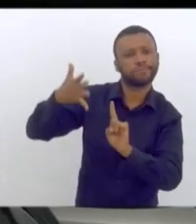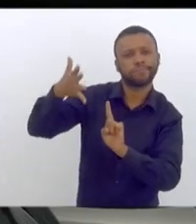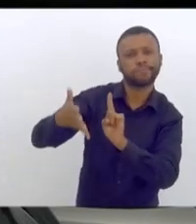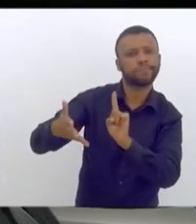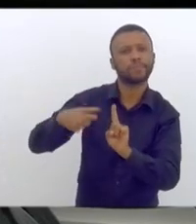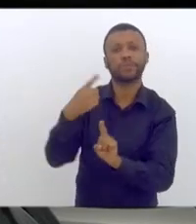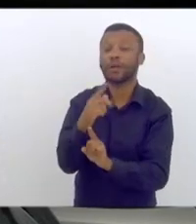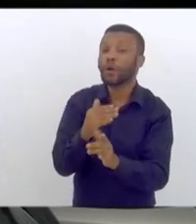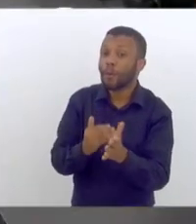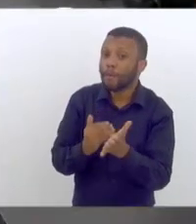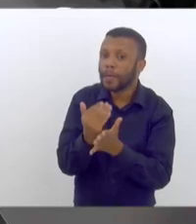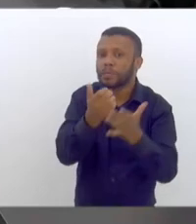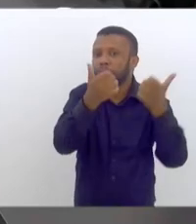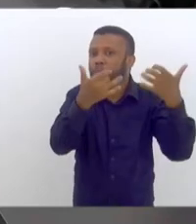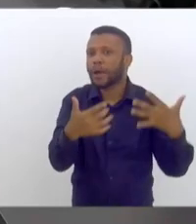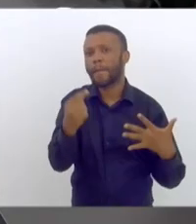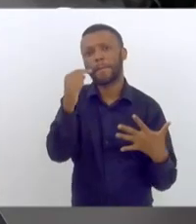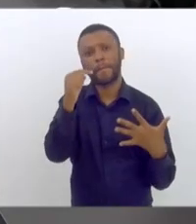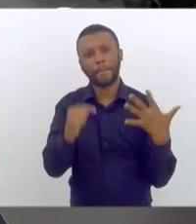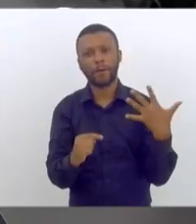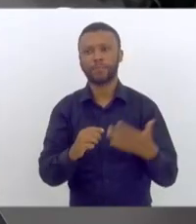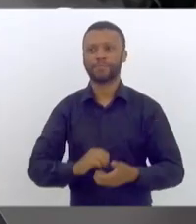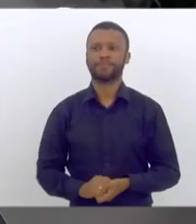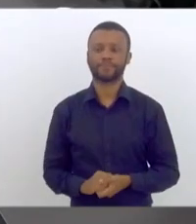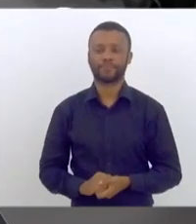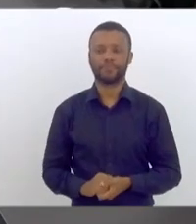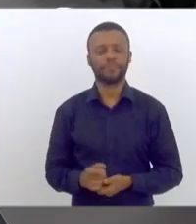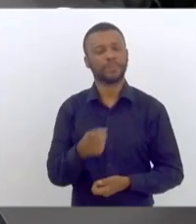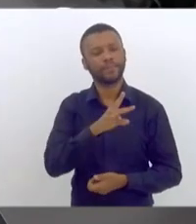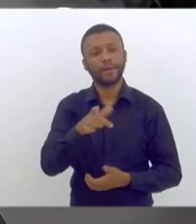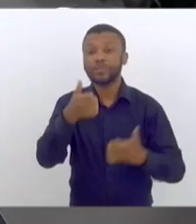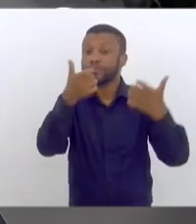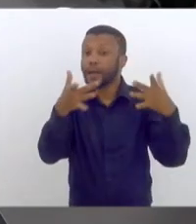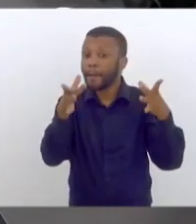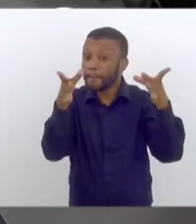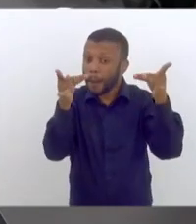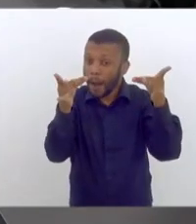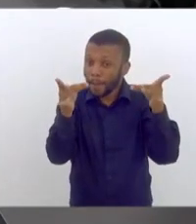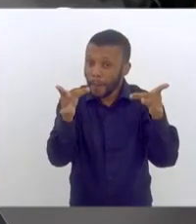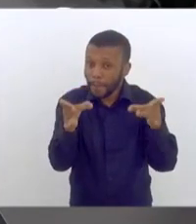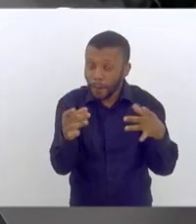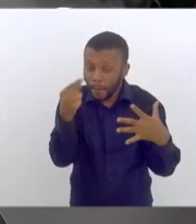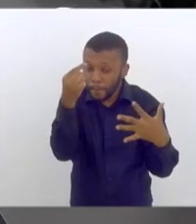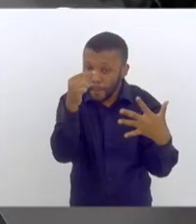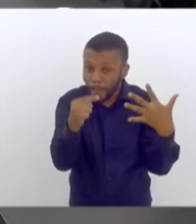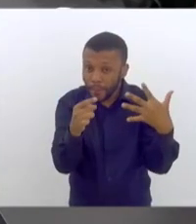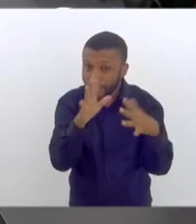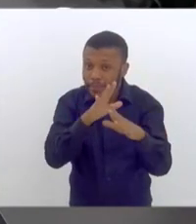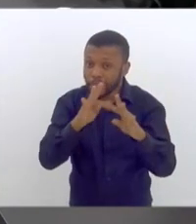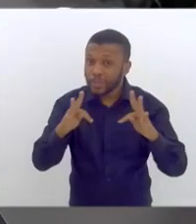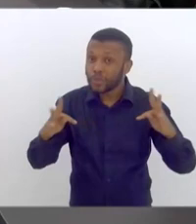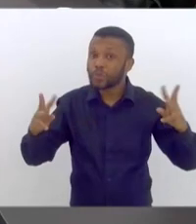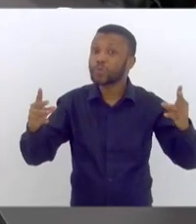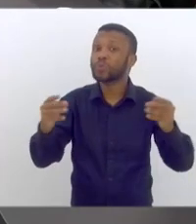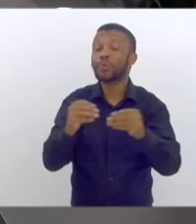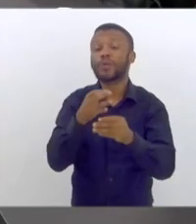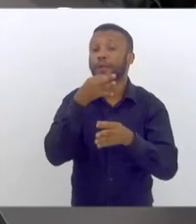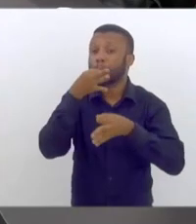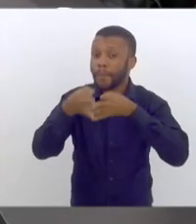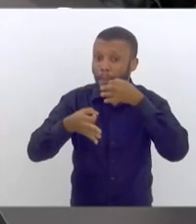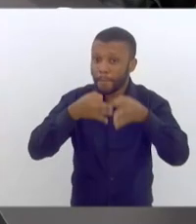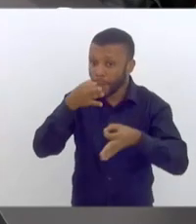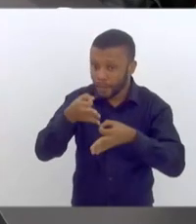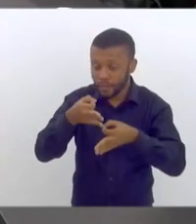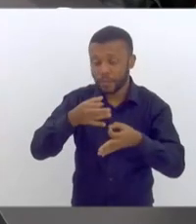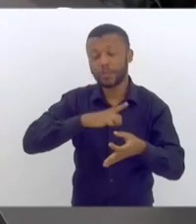em cada ponto como é que o senhor prefere entrar em cada ponto eu tenho opinião sobre todas as emendas abrir a palavra para todos que estão